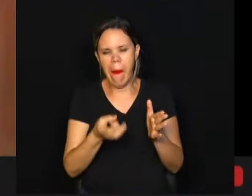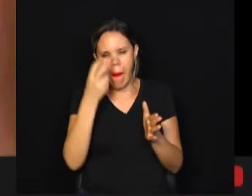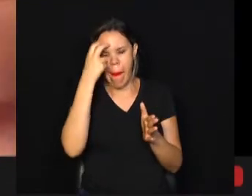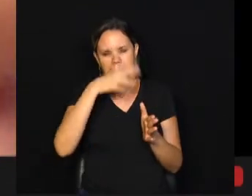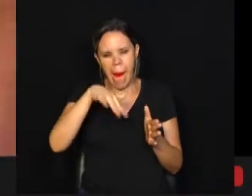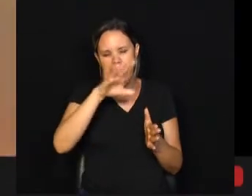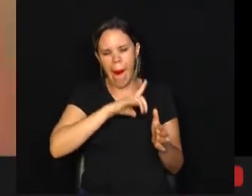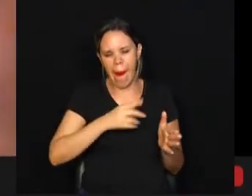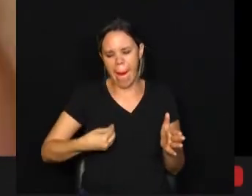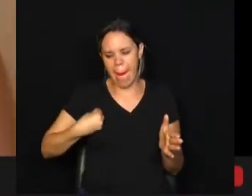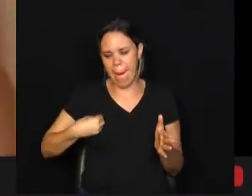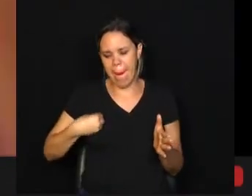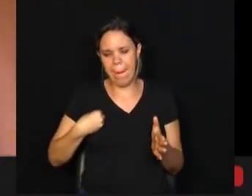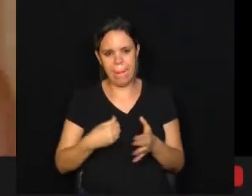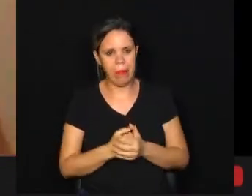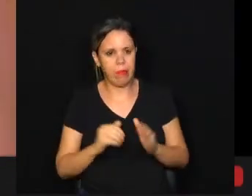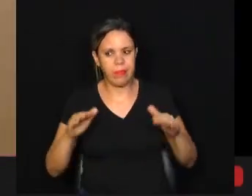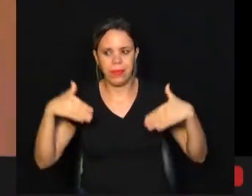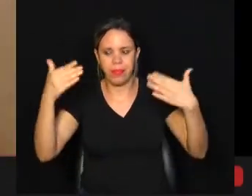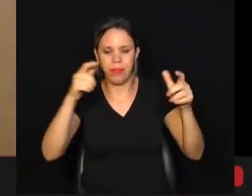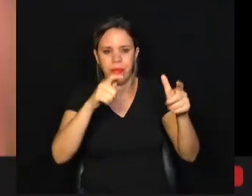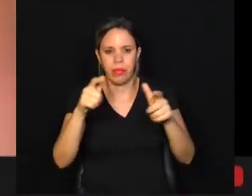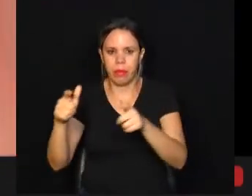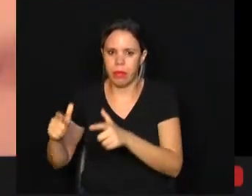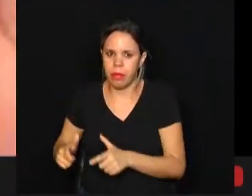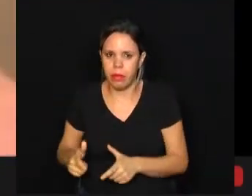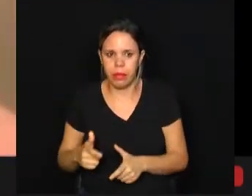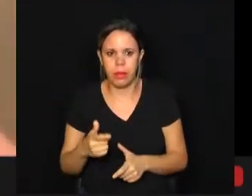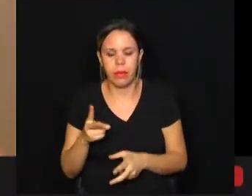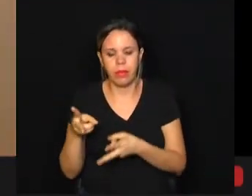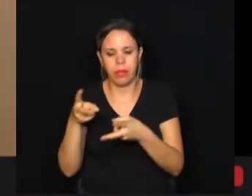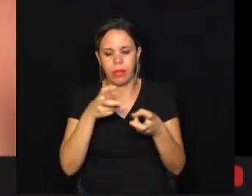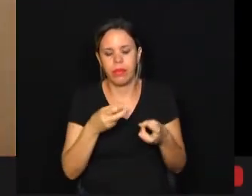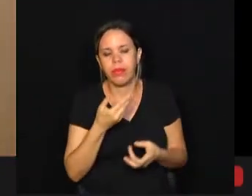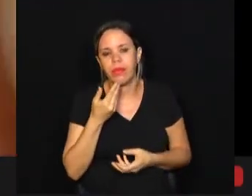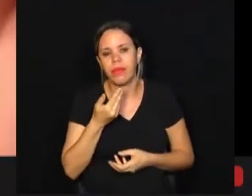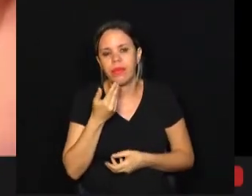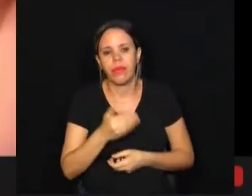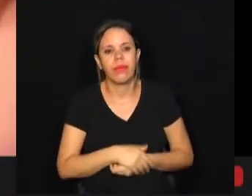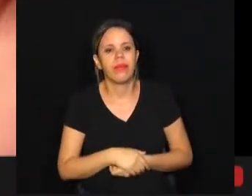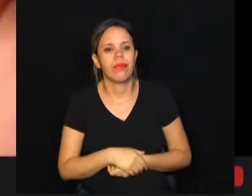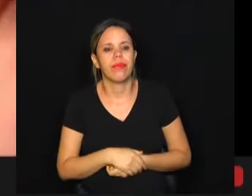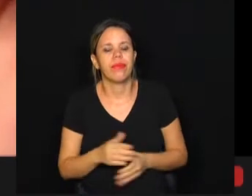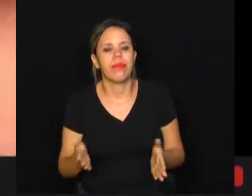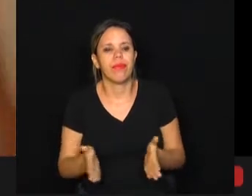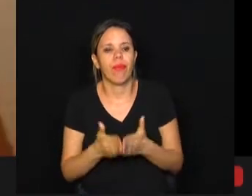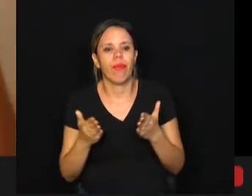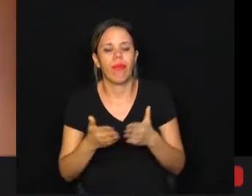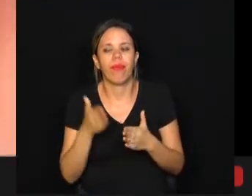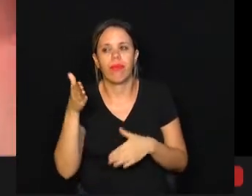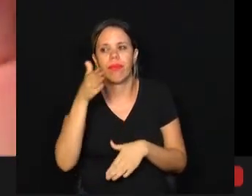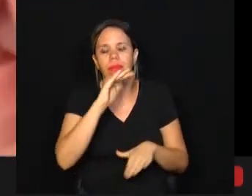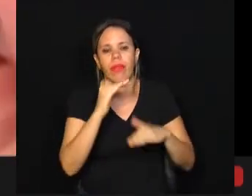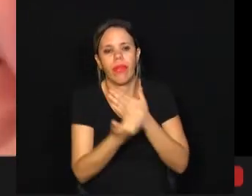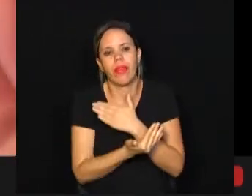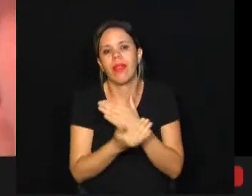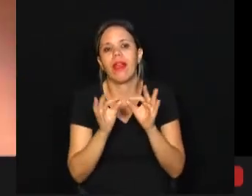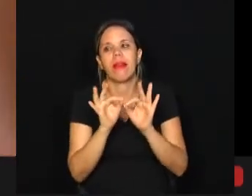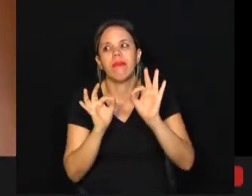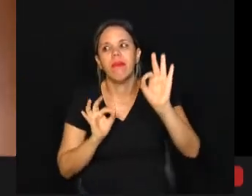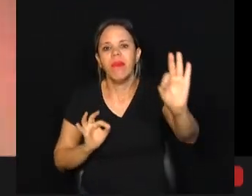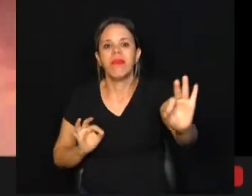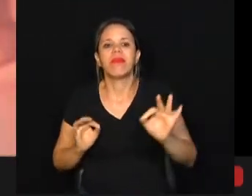que existe fora dos lugares que a gente vê facilmente. Nas periferias, nos bairros mais